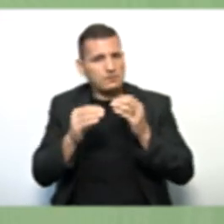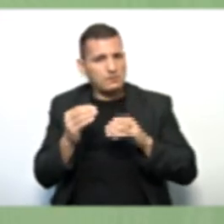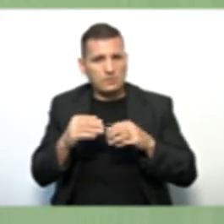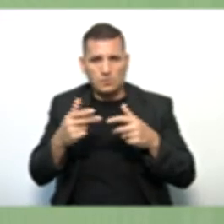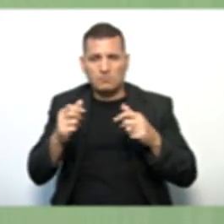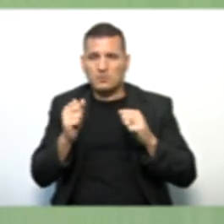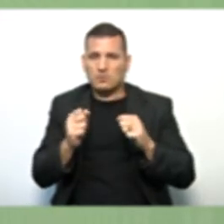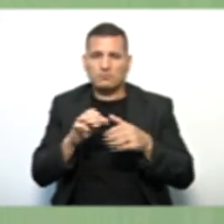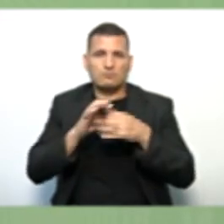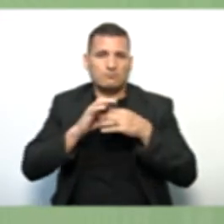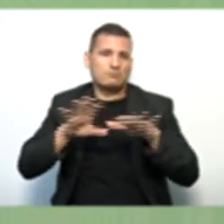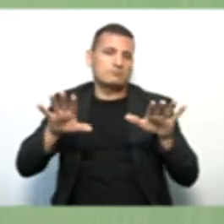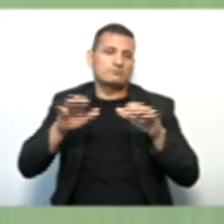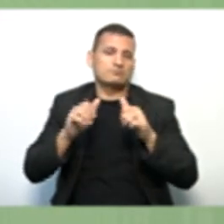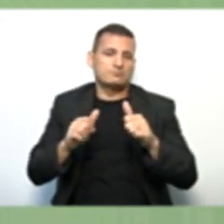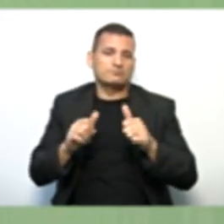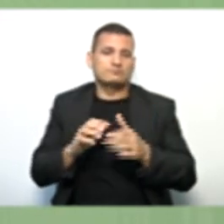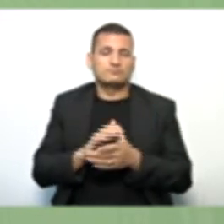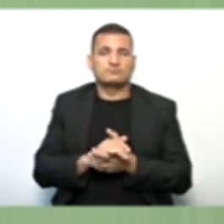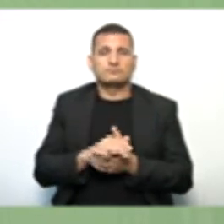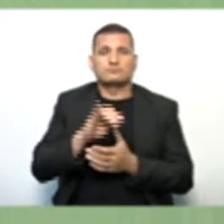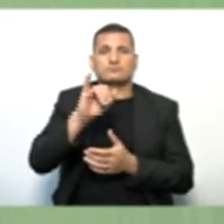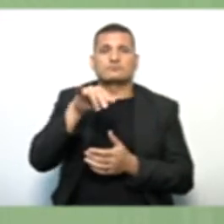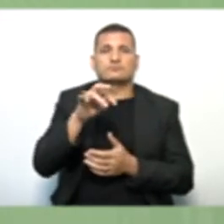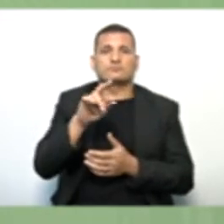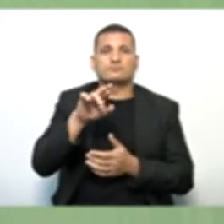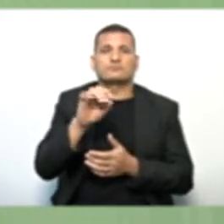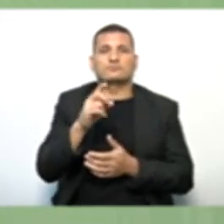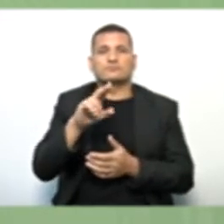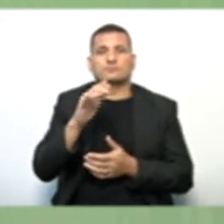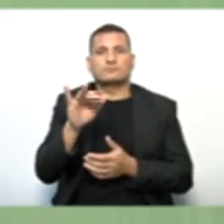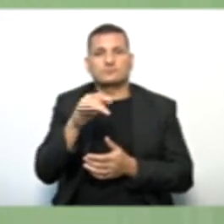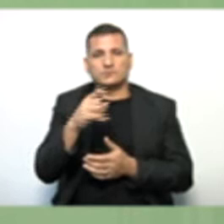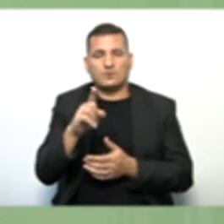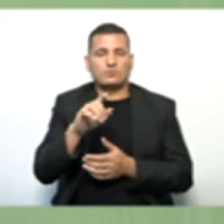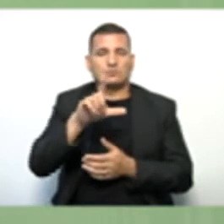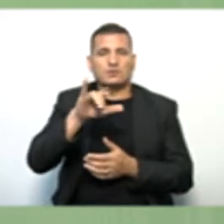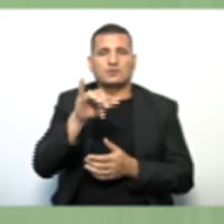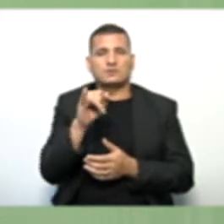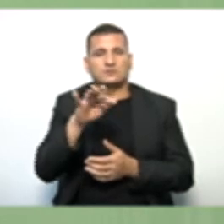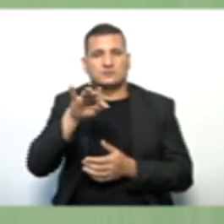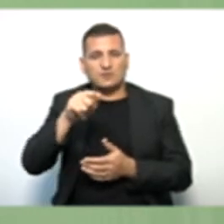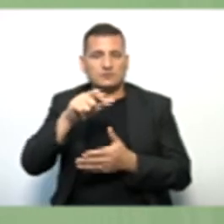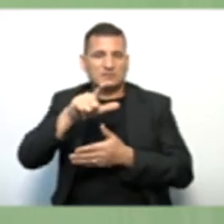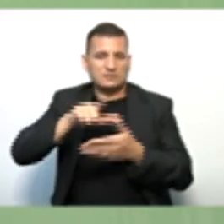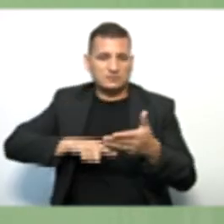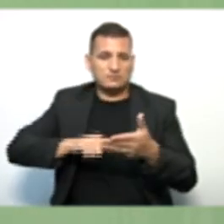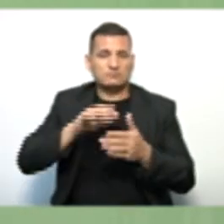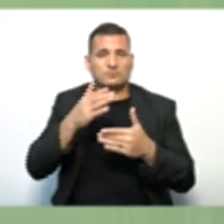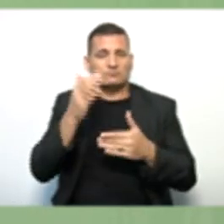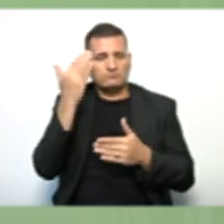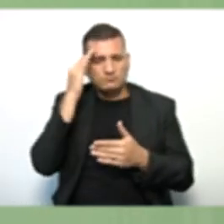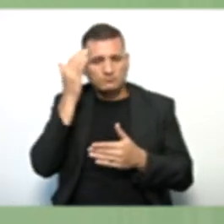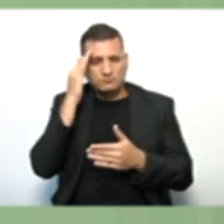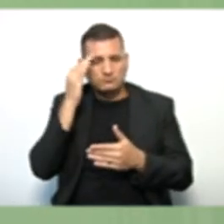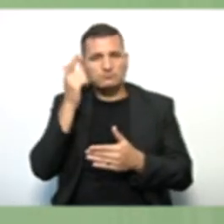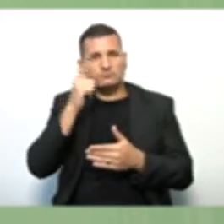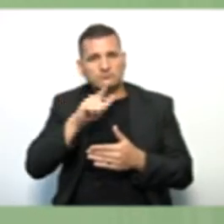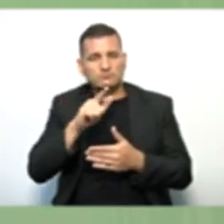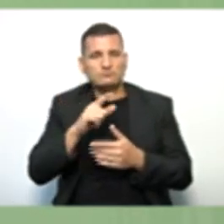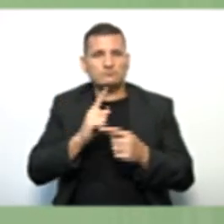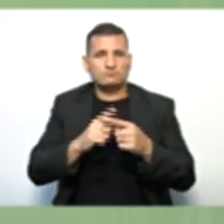tá bom? Introdução a listas. As listas, gente, a gente conseguiu entender bastante, até